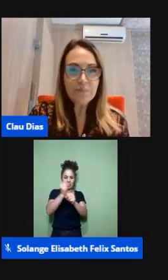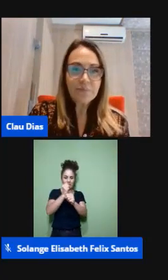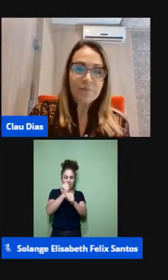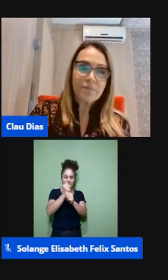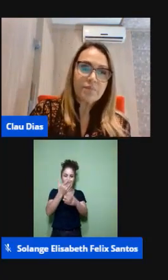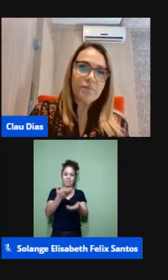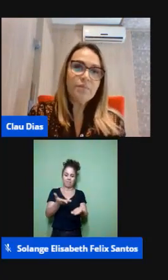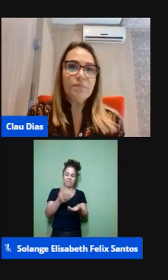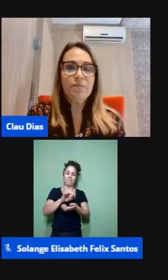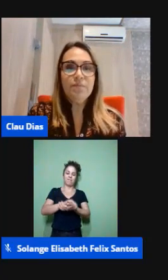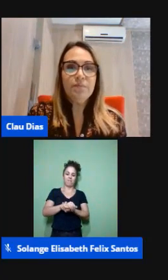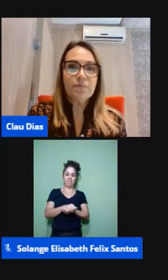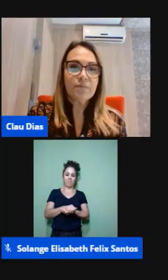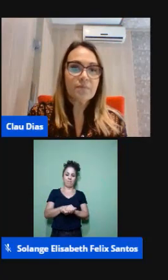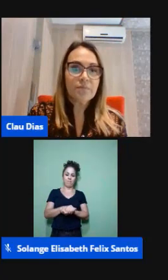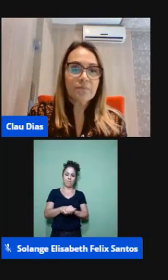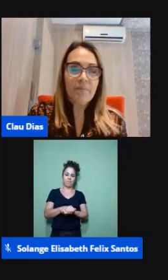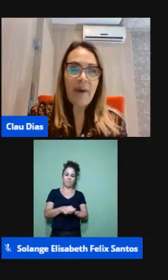gentileza.